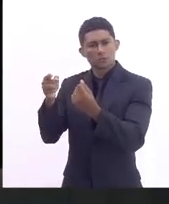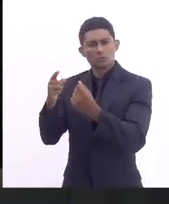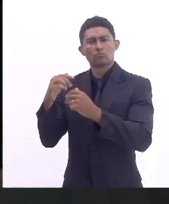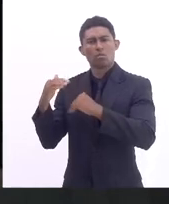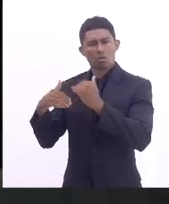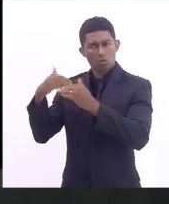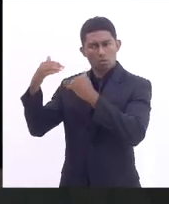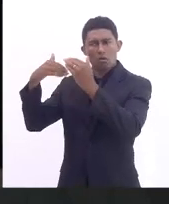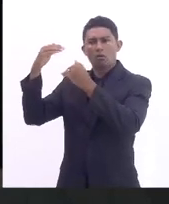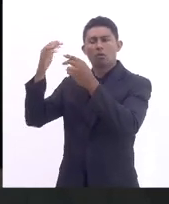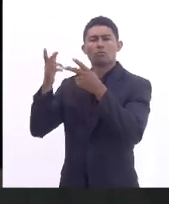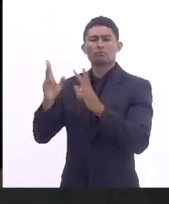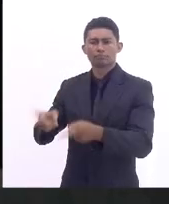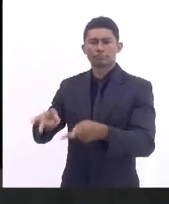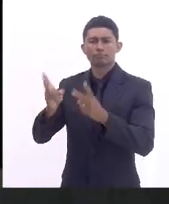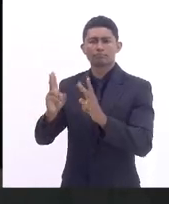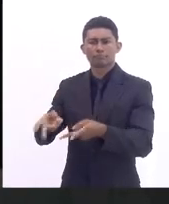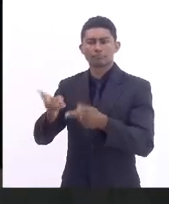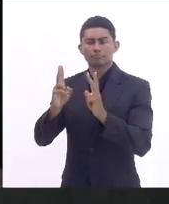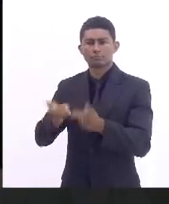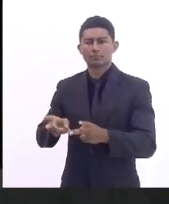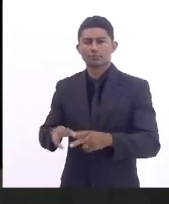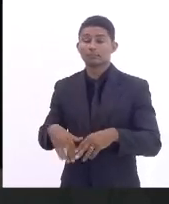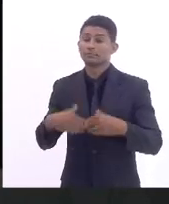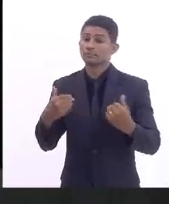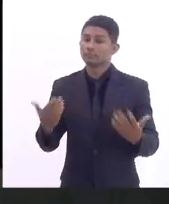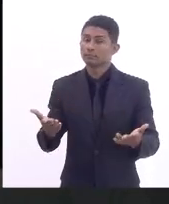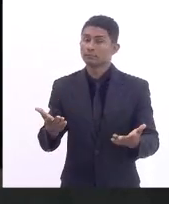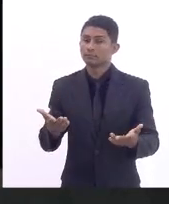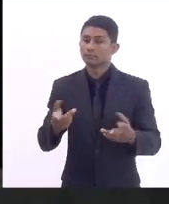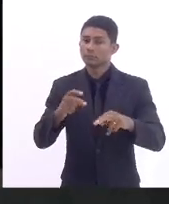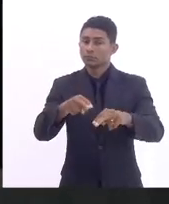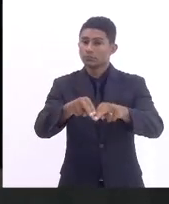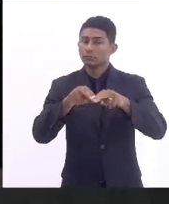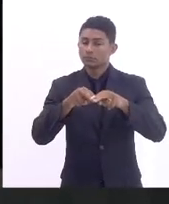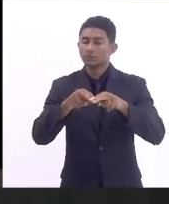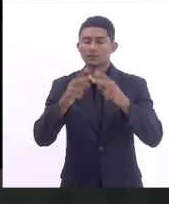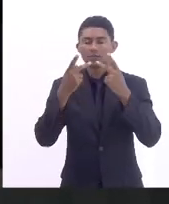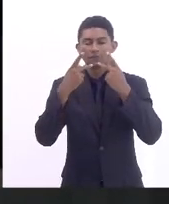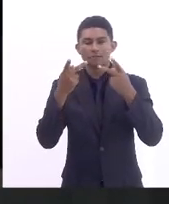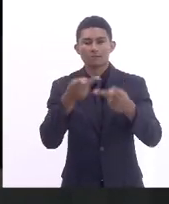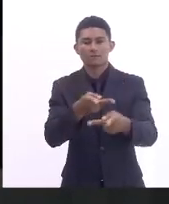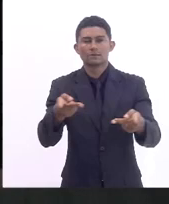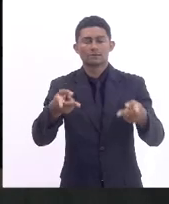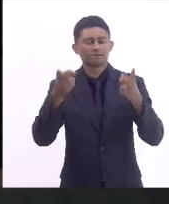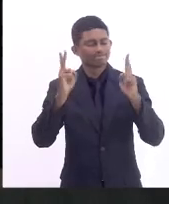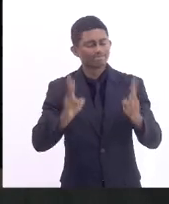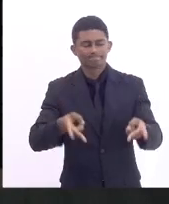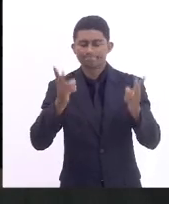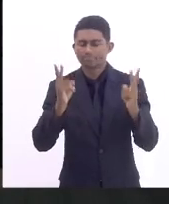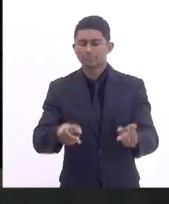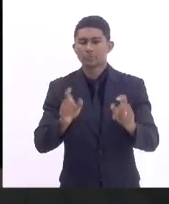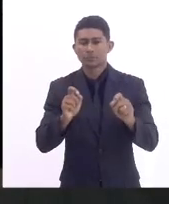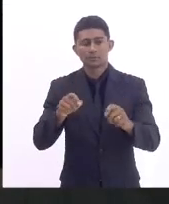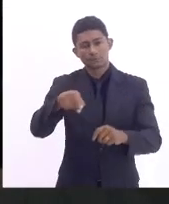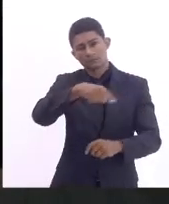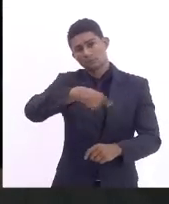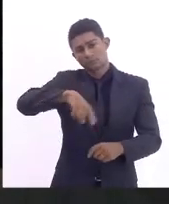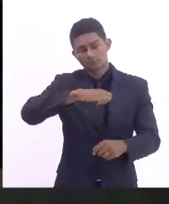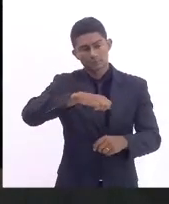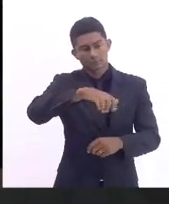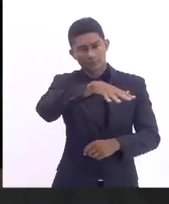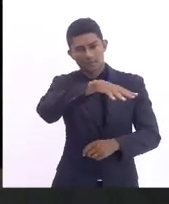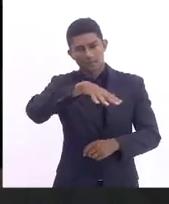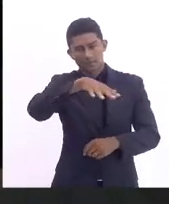continua avançando por conta disto eu sempre falo que nós que pertencemos ao mundo do